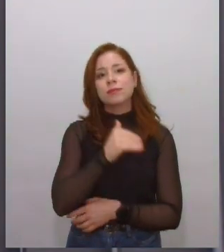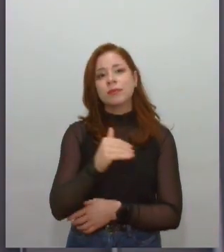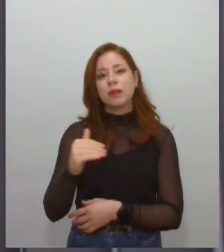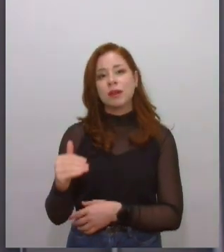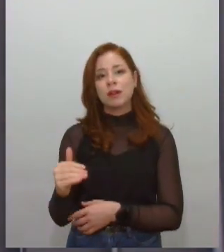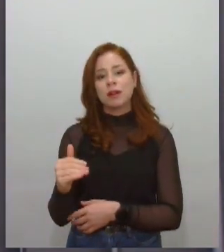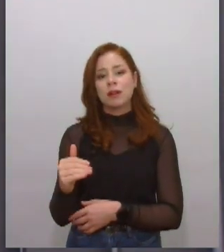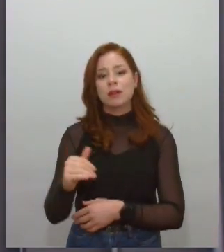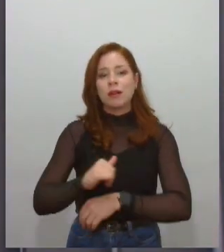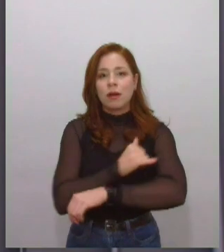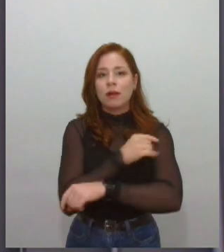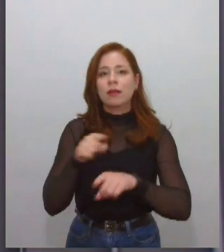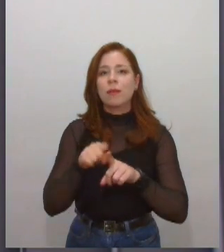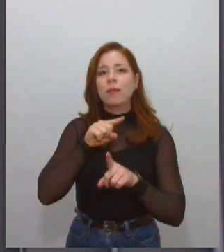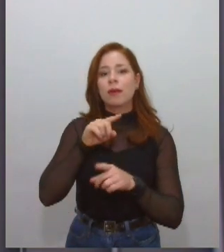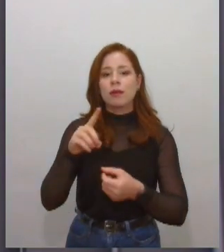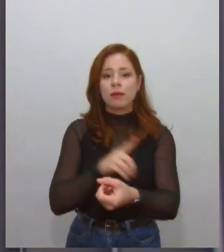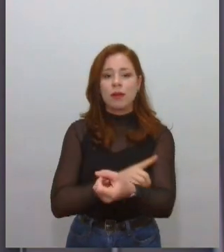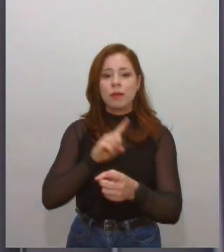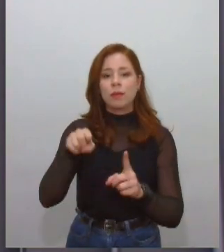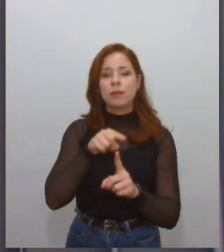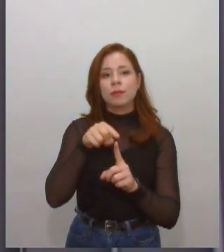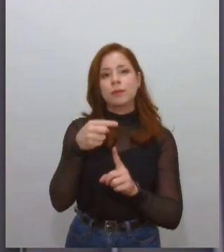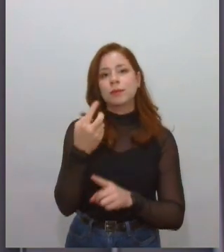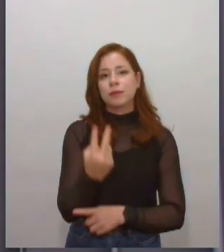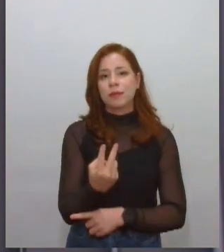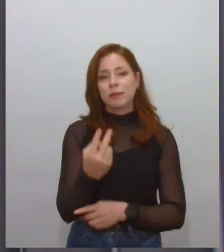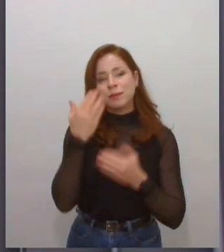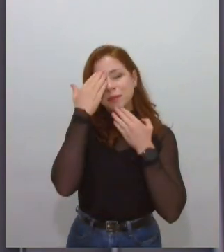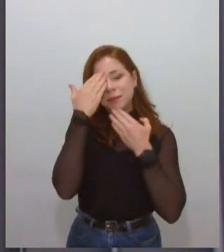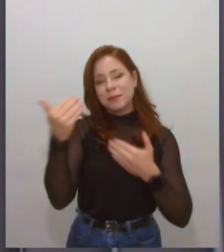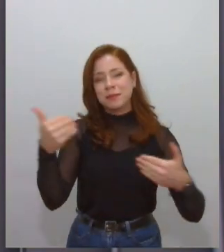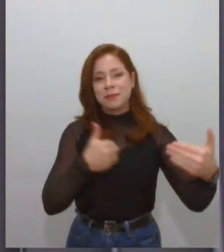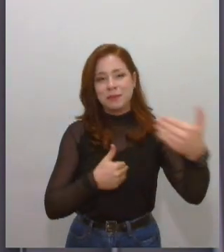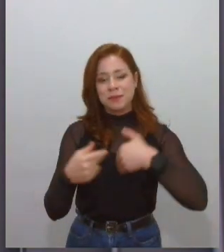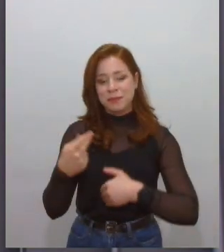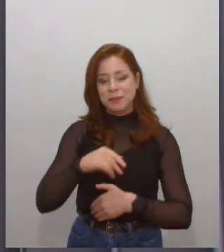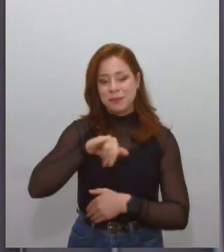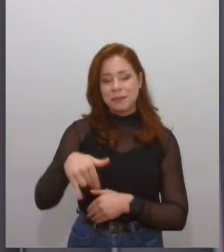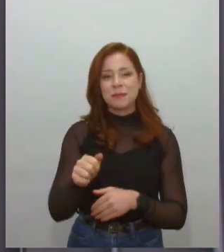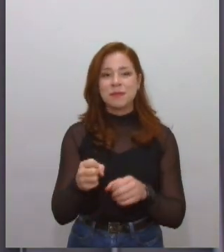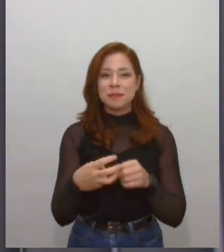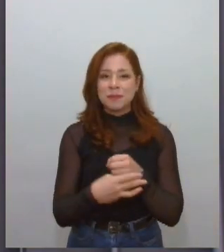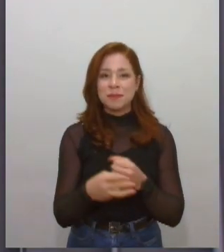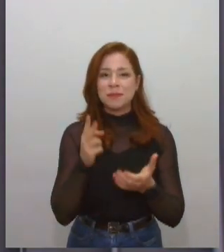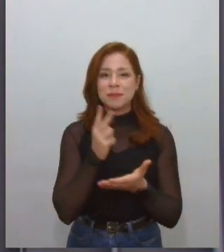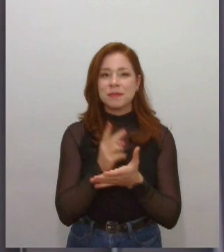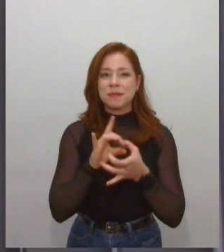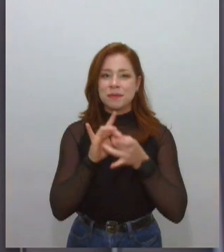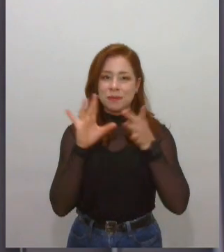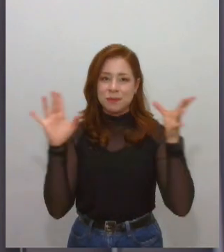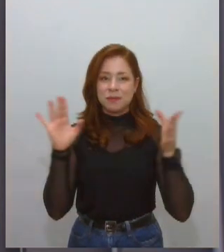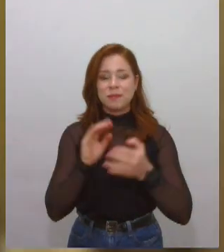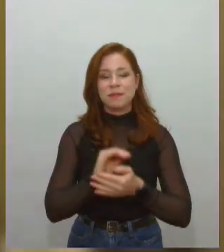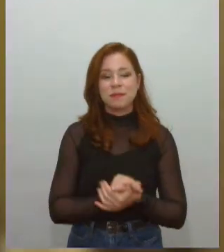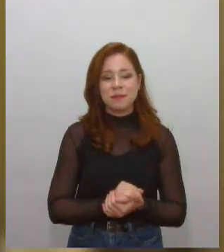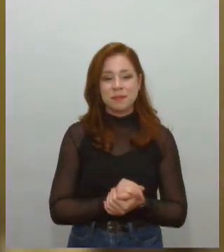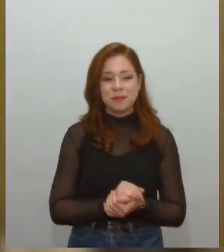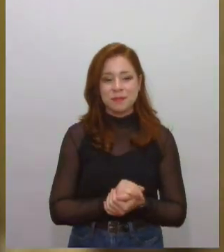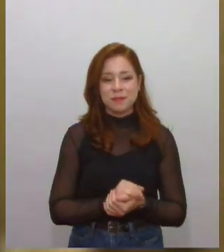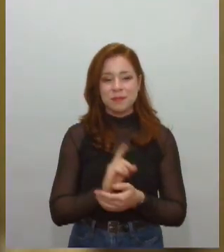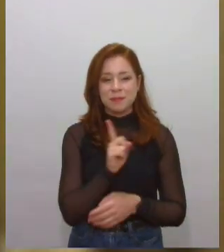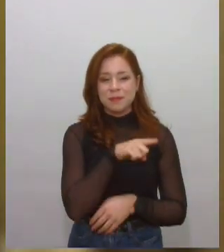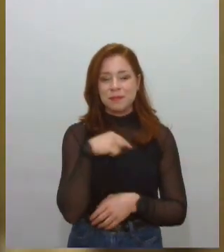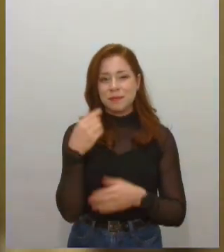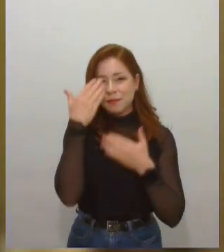a doutora pela participação com a gente no Jornal da Lésia. O espaço aqui está sempre aberto, viu, doutora? Nós que agradecemos a oportunidade de